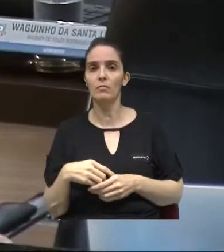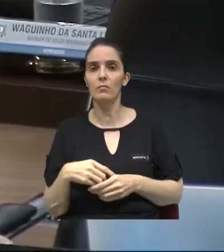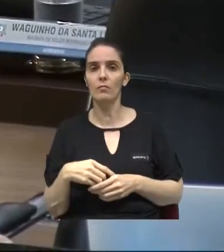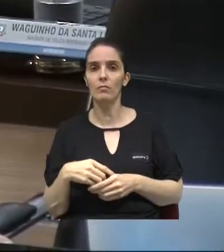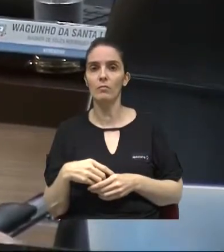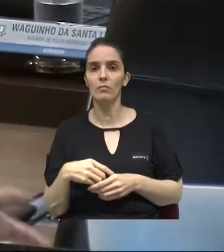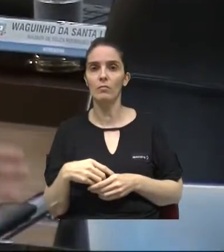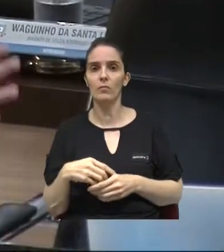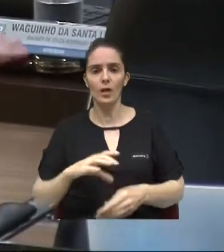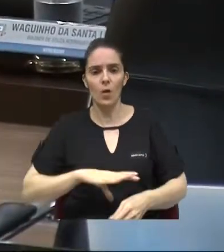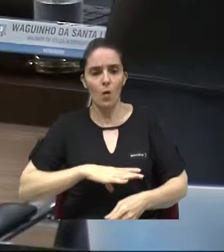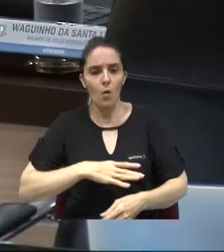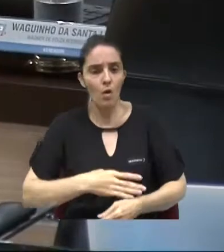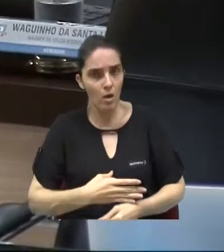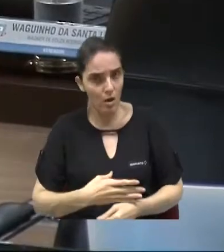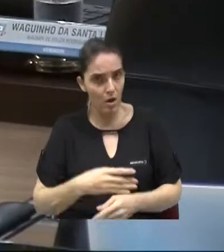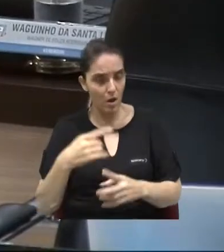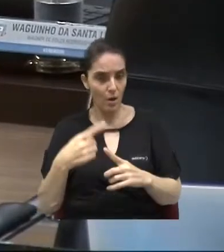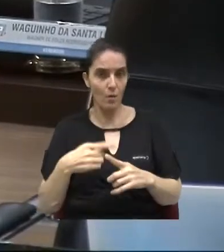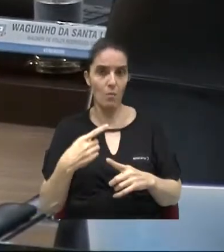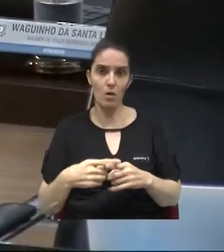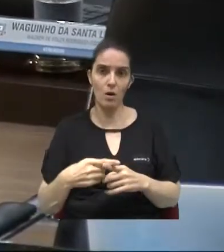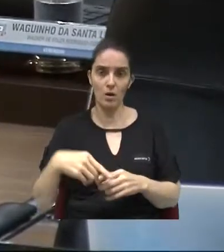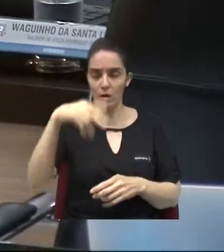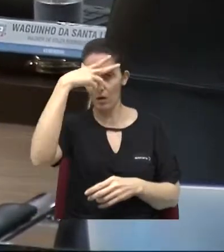buscado cada vez menos trazer para si